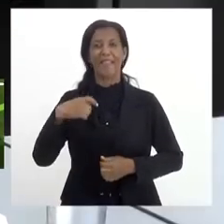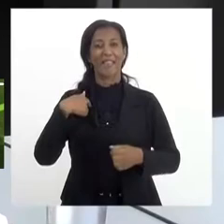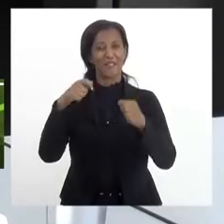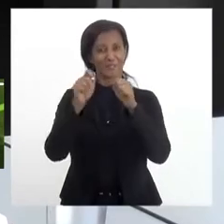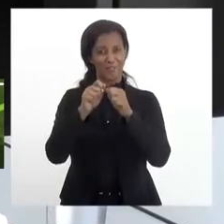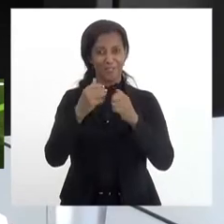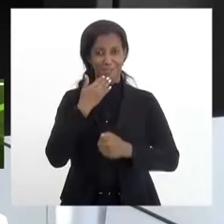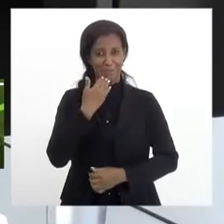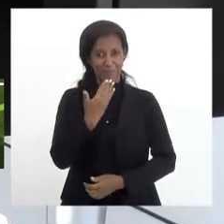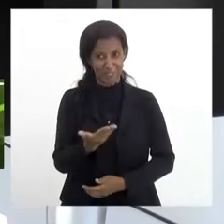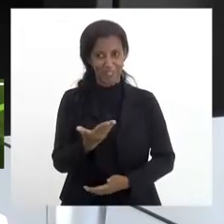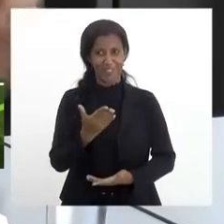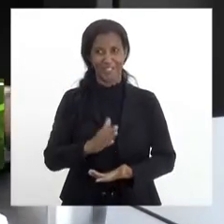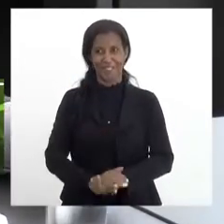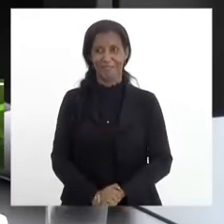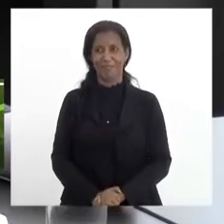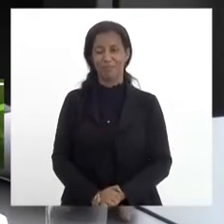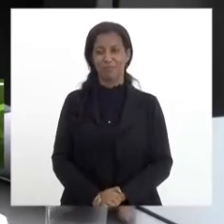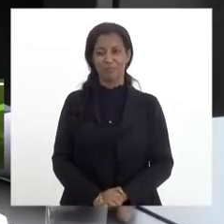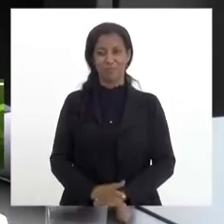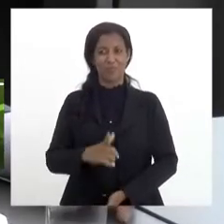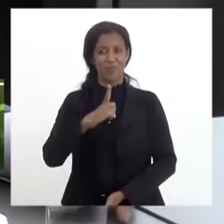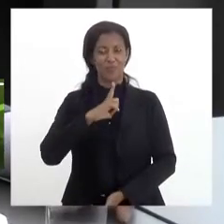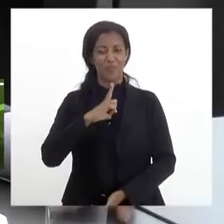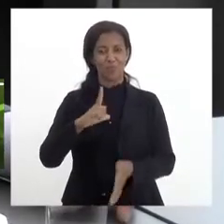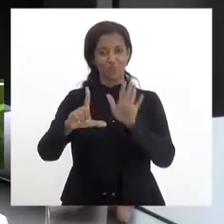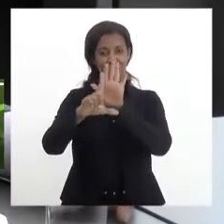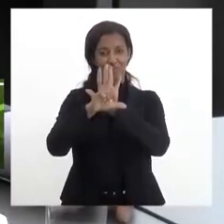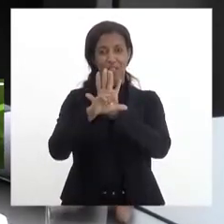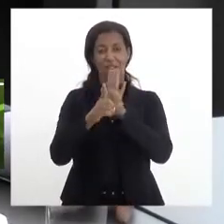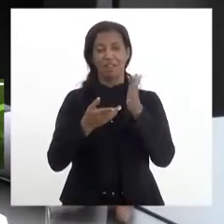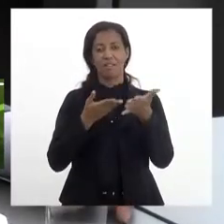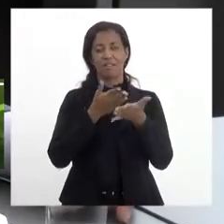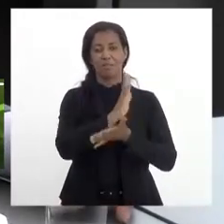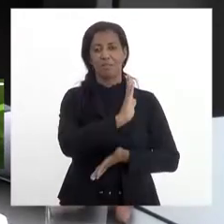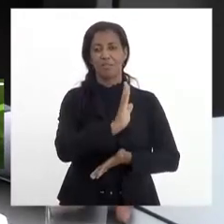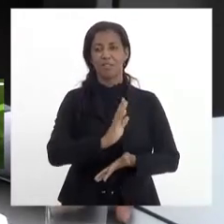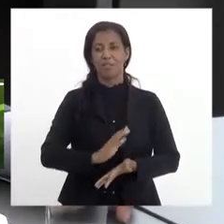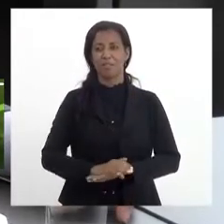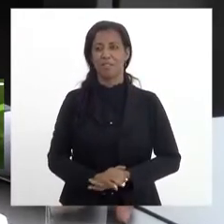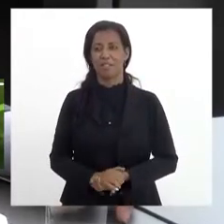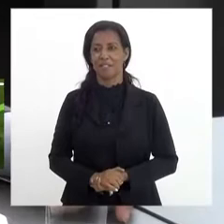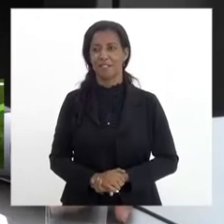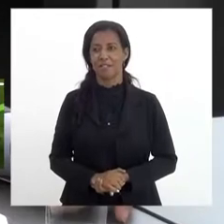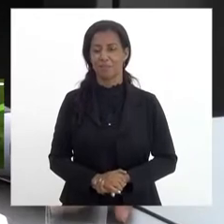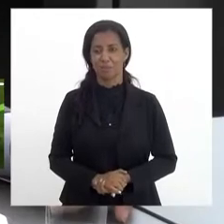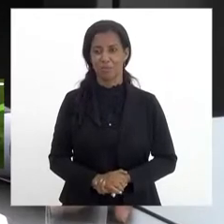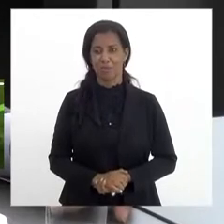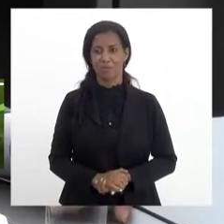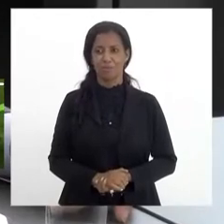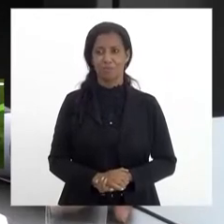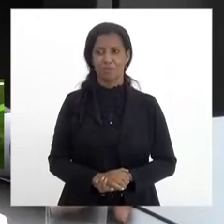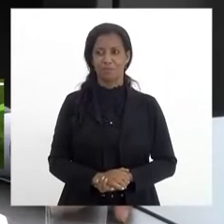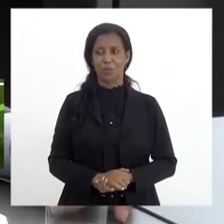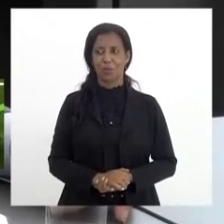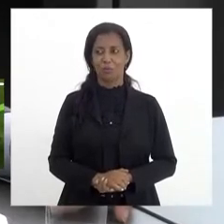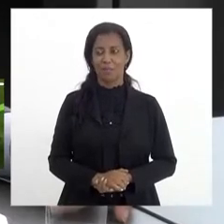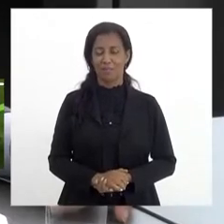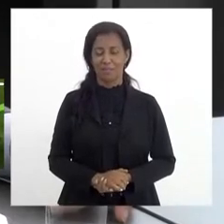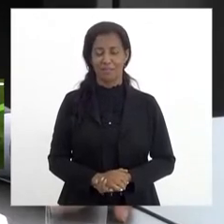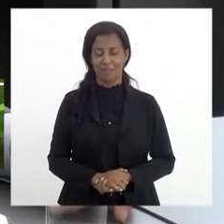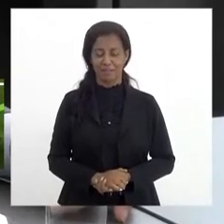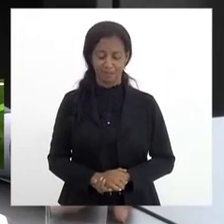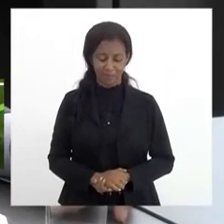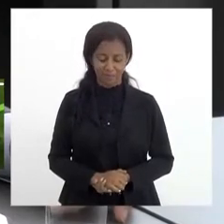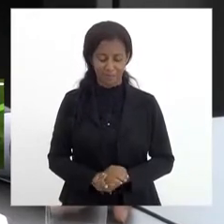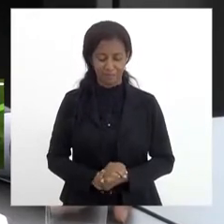Vossa Excelência. Eu tenho uma lei aprovada desde o governo do